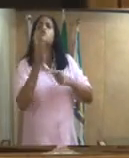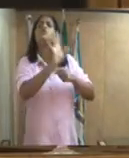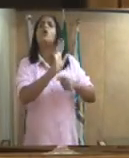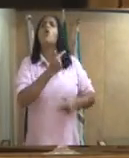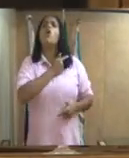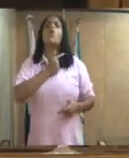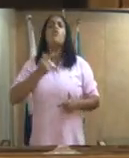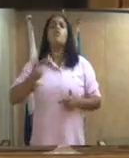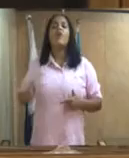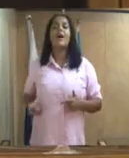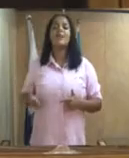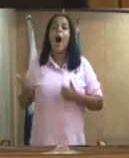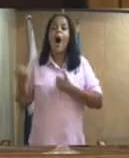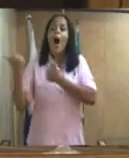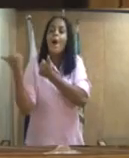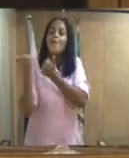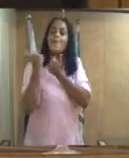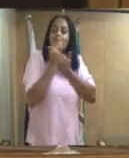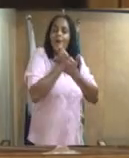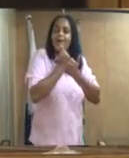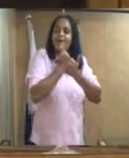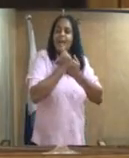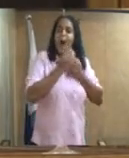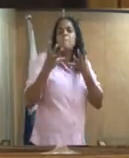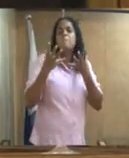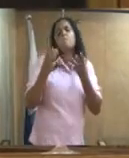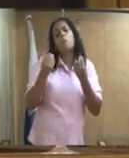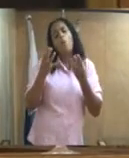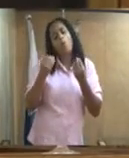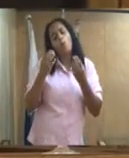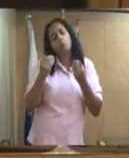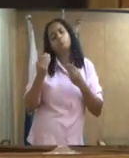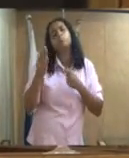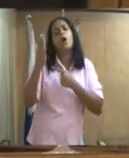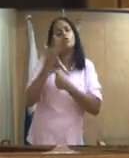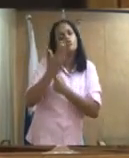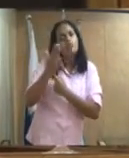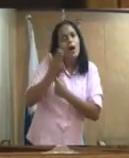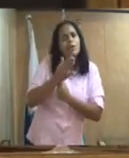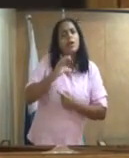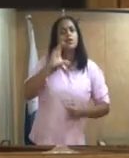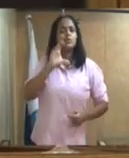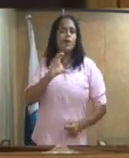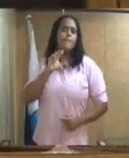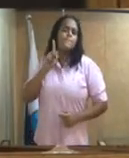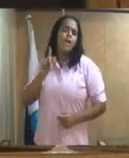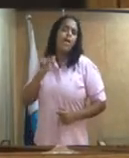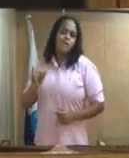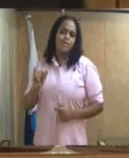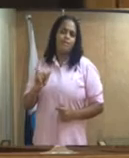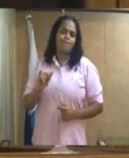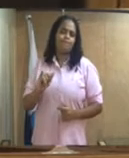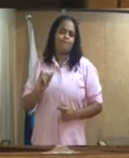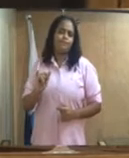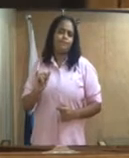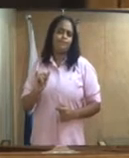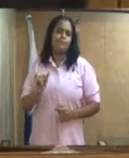somaria muito com essa CPI. E tenho certeza que Vossa Excelência,